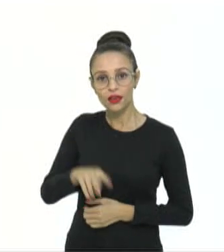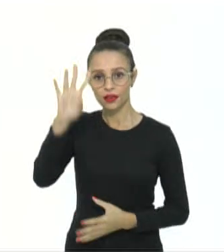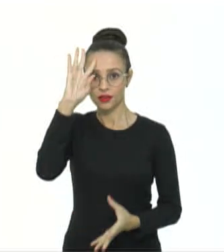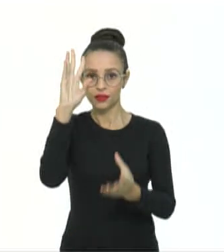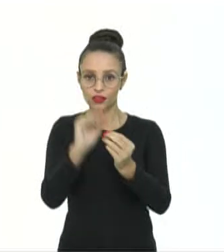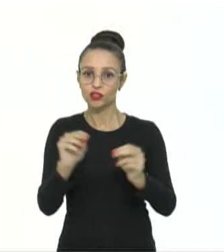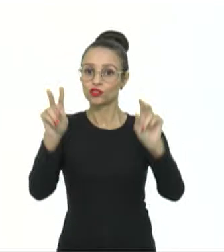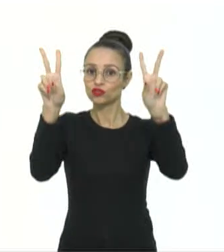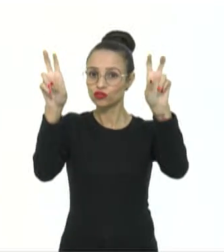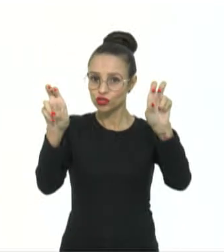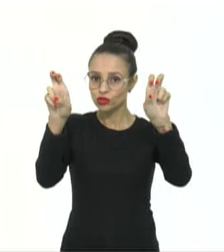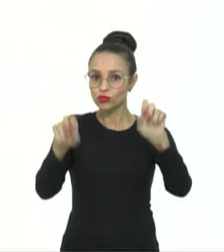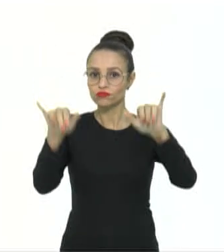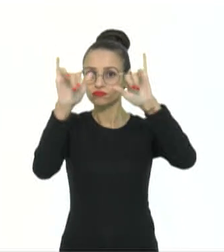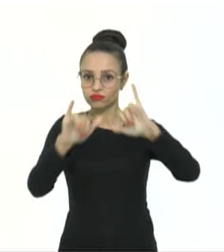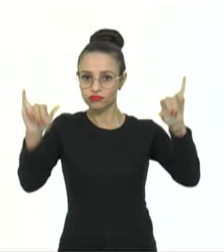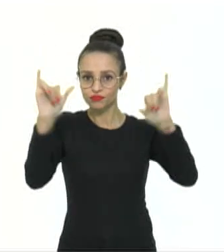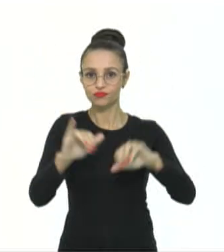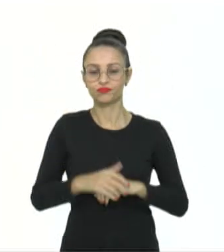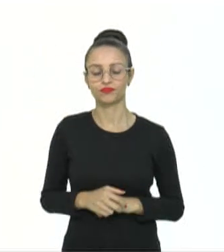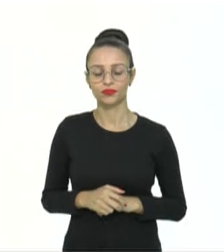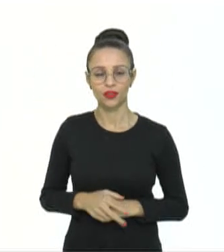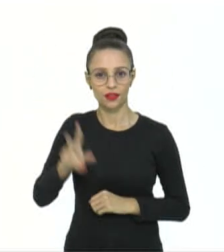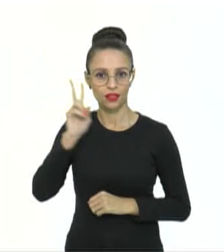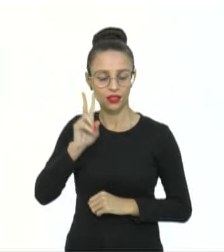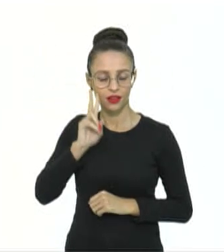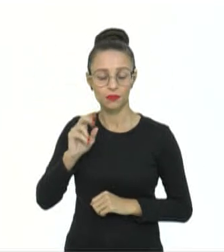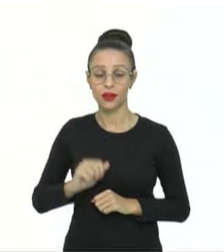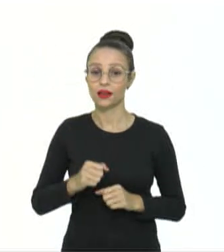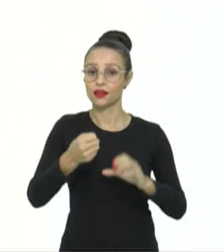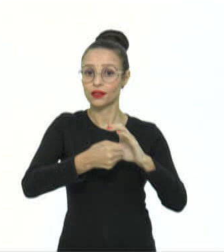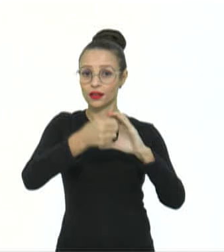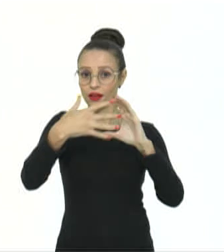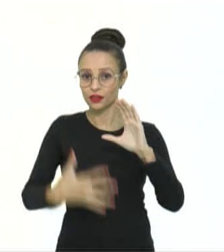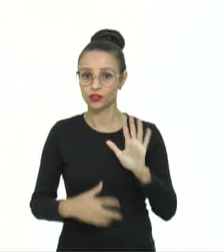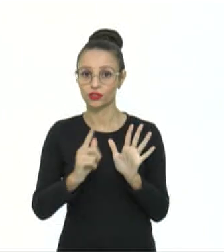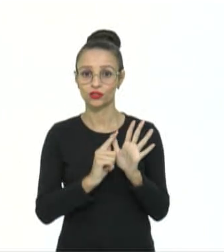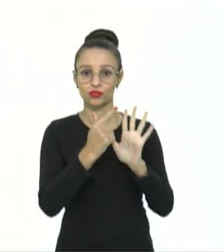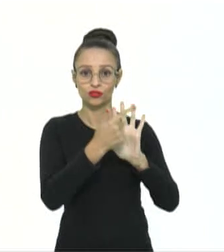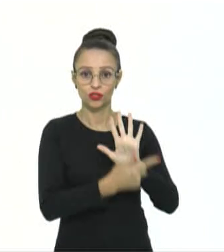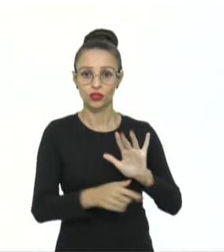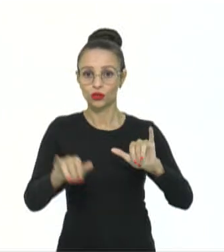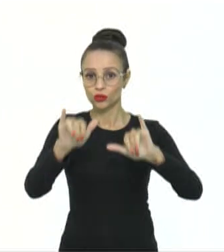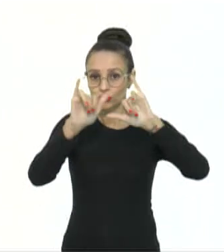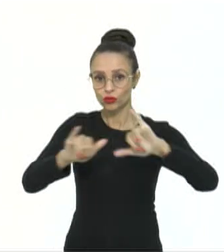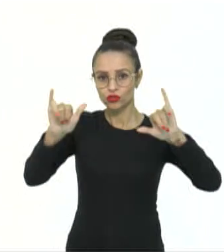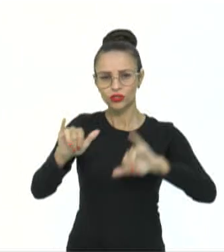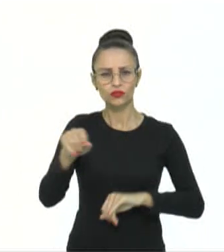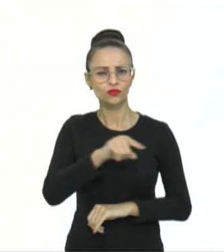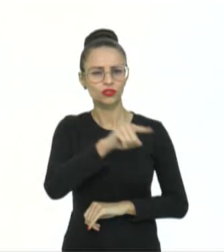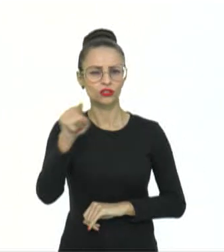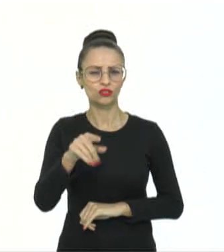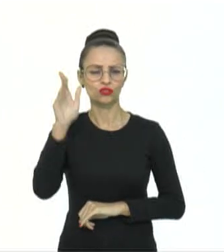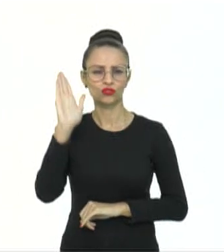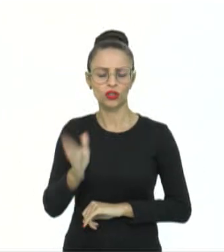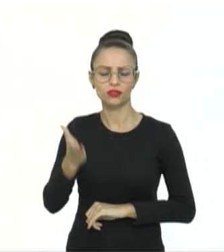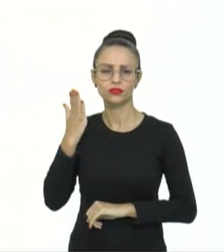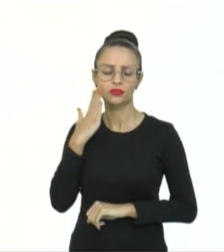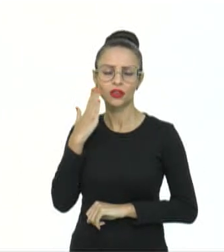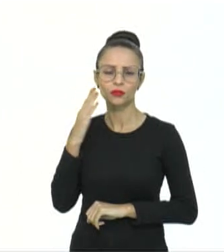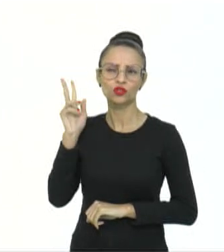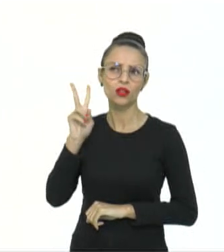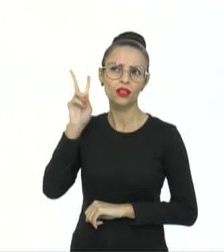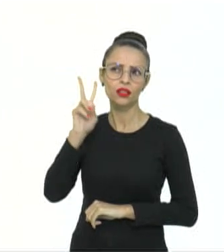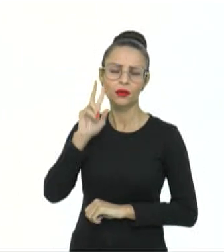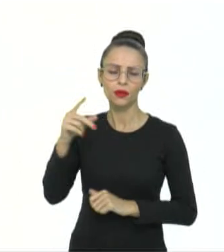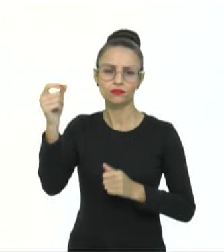títulos de manchetes. Relembrar as características do gênero notícia. O gênero notícia vocês já trabalharam, a gente só vai relembrar, falar